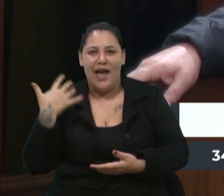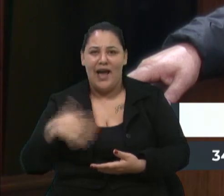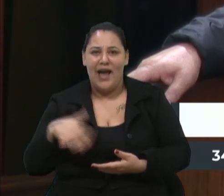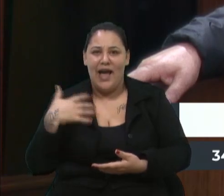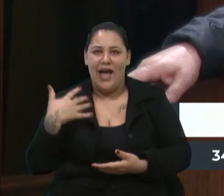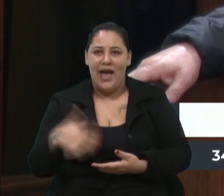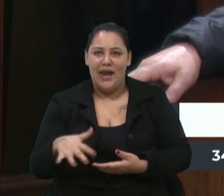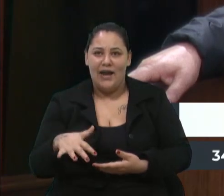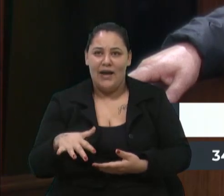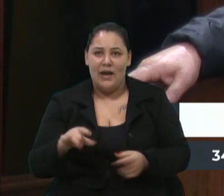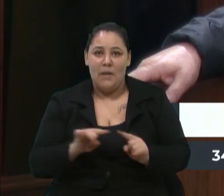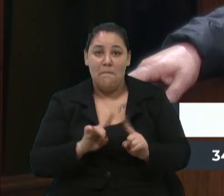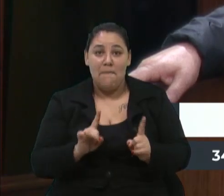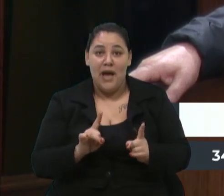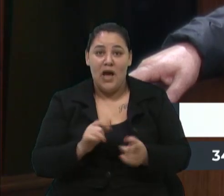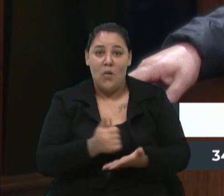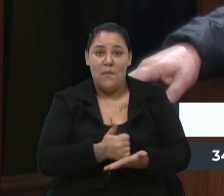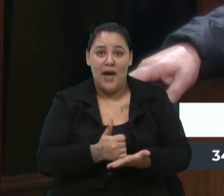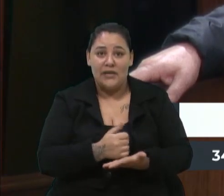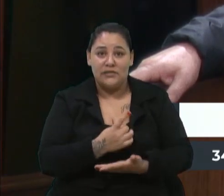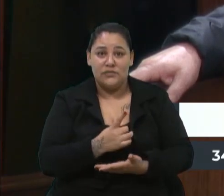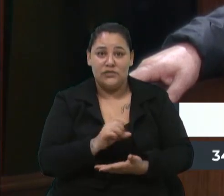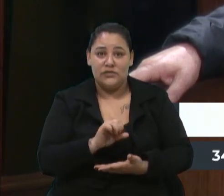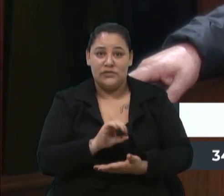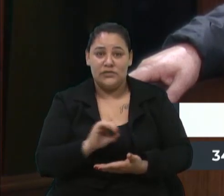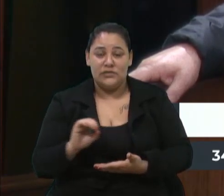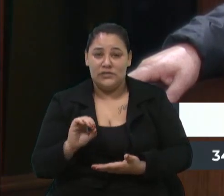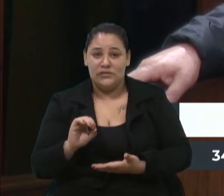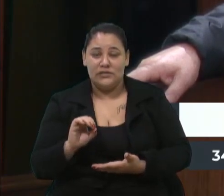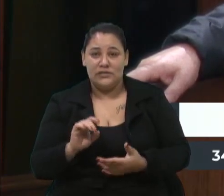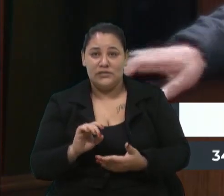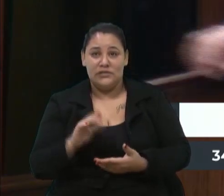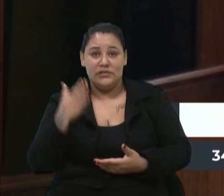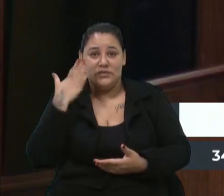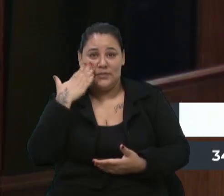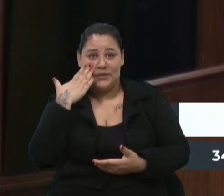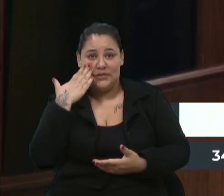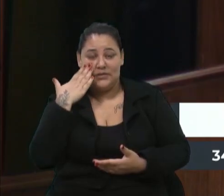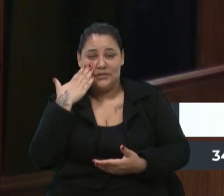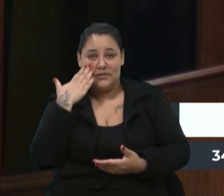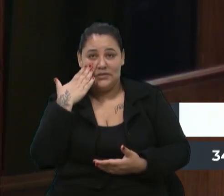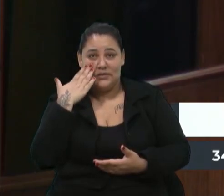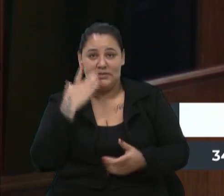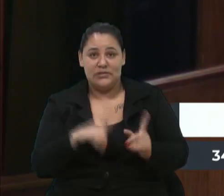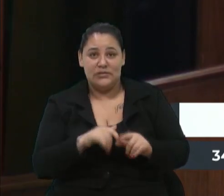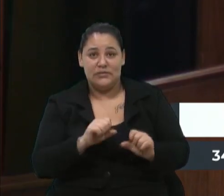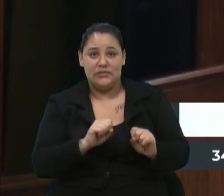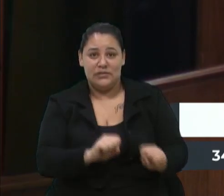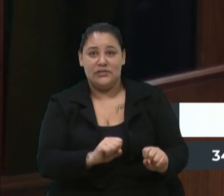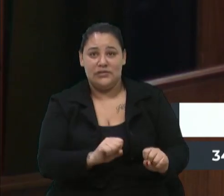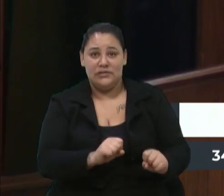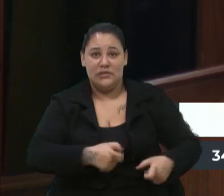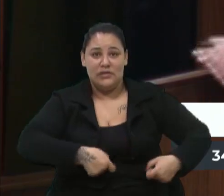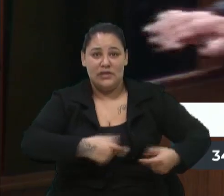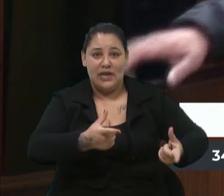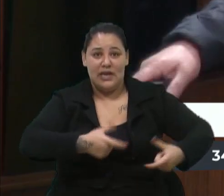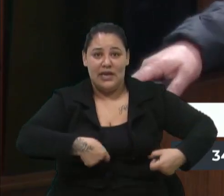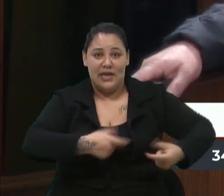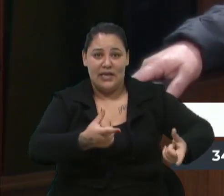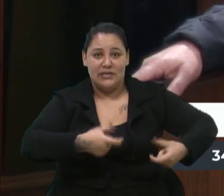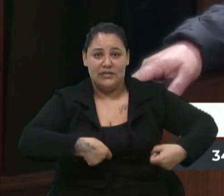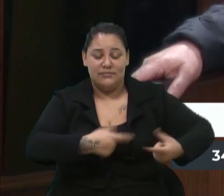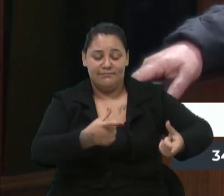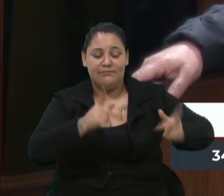1.900 o piso da categoria. É só a gente saber que no mercado, esses R$ 1.900, As pessoas gastam lá no